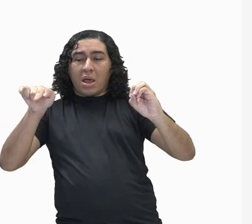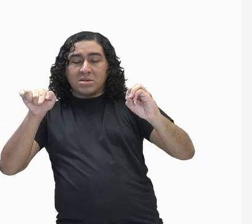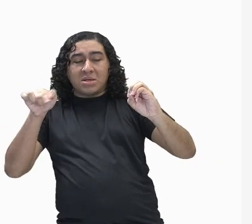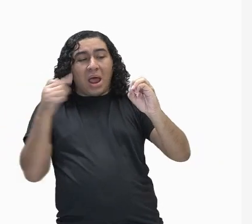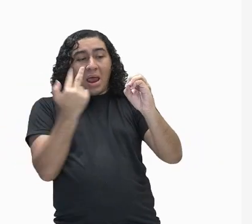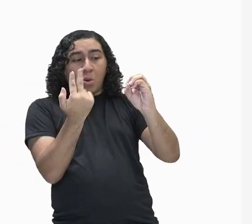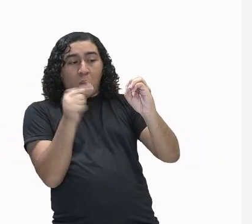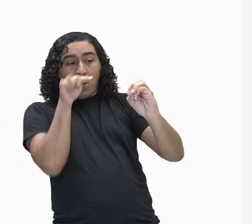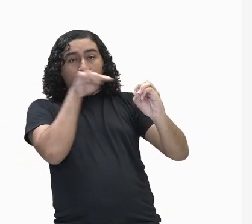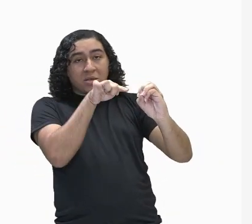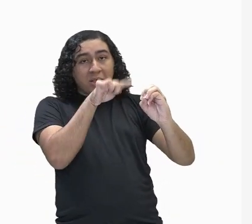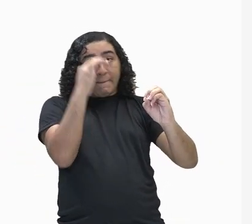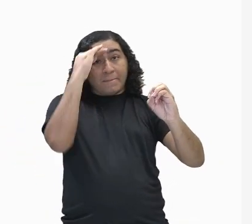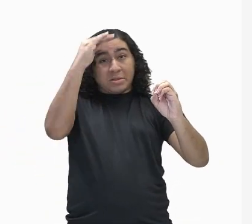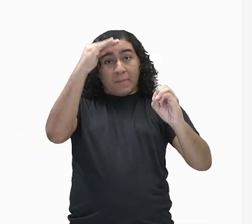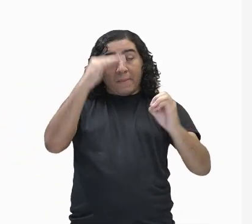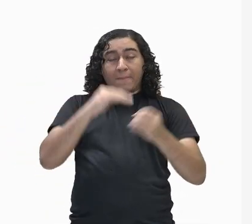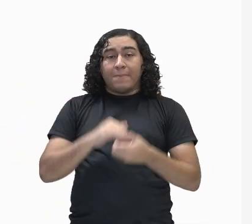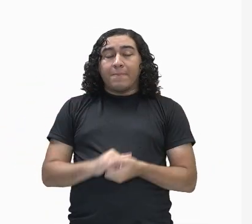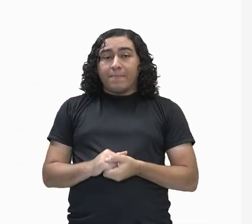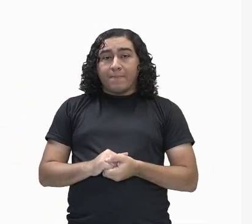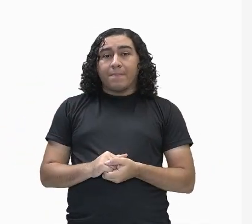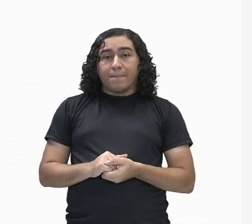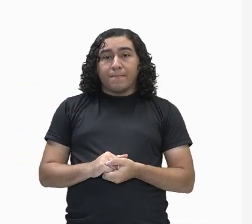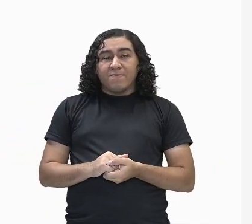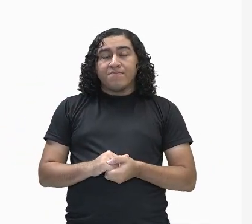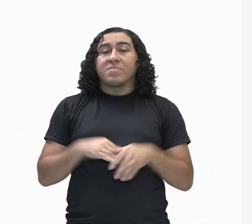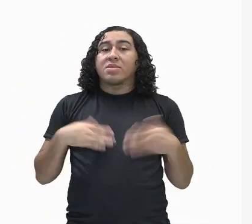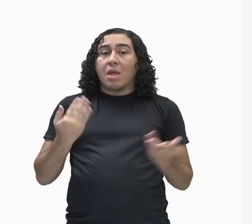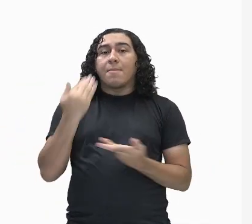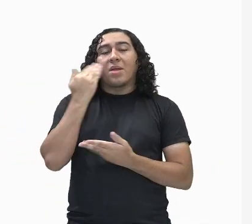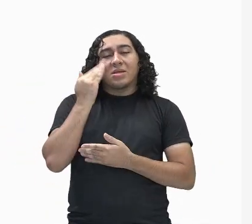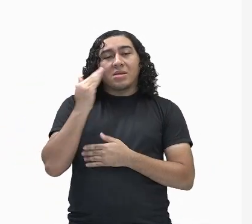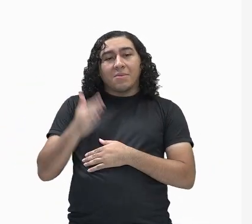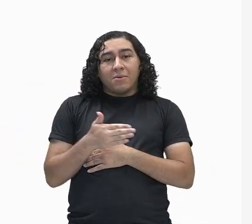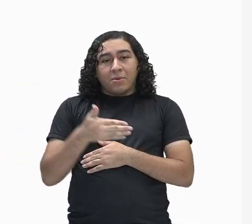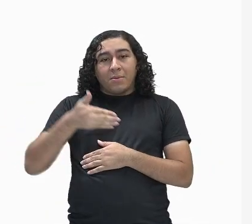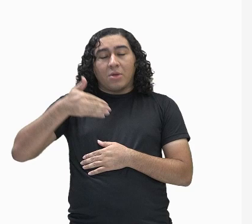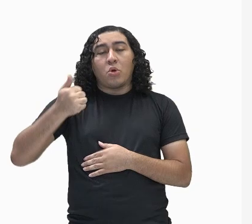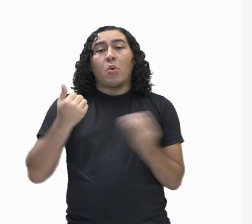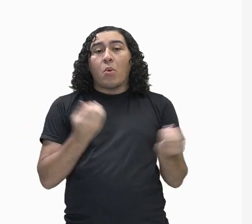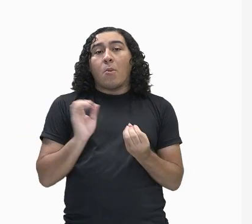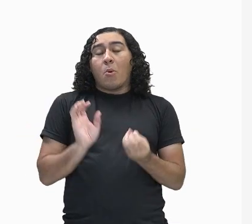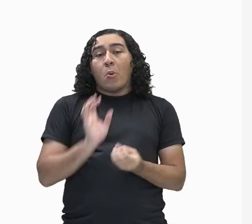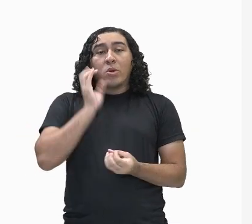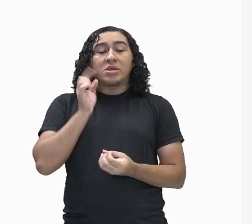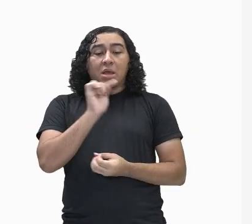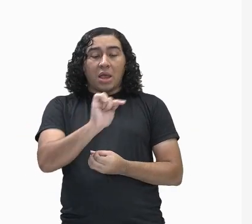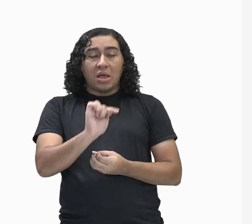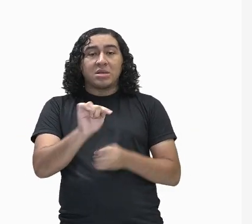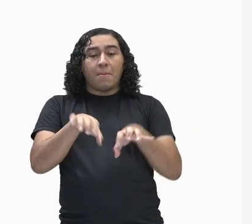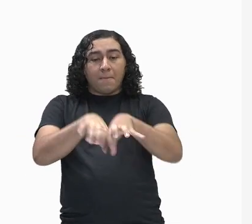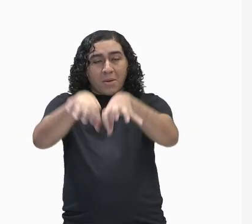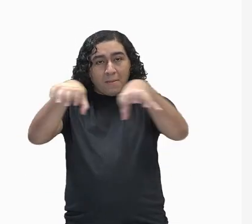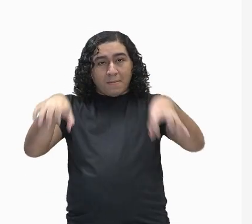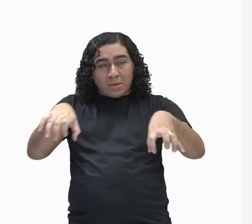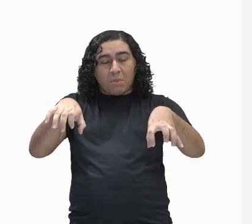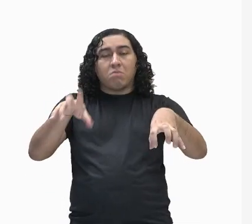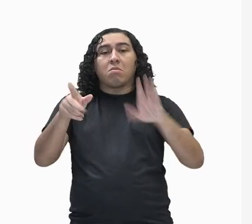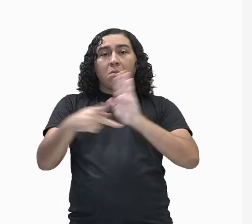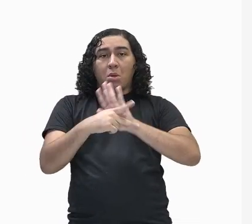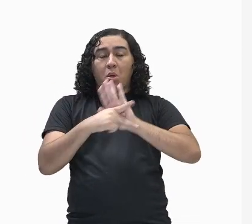célula mãe tá então pra gente entender um pouco melhor como acontece esse processo de bipartição da